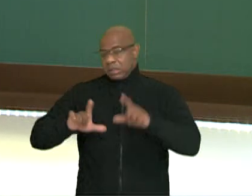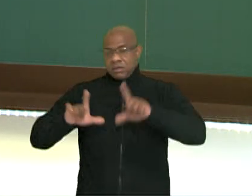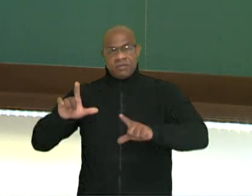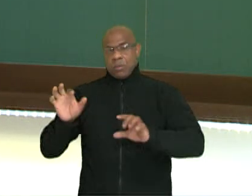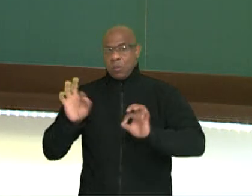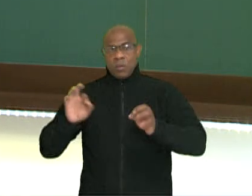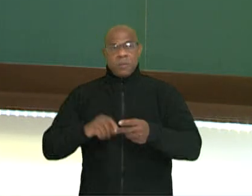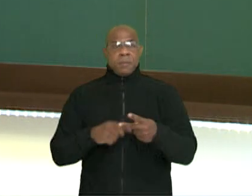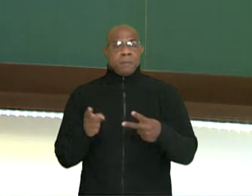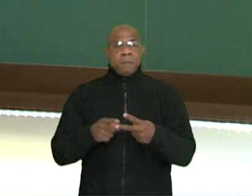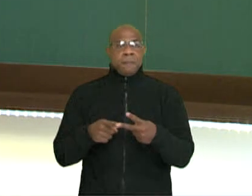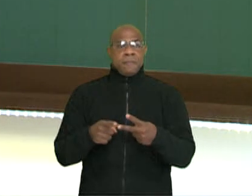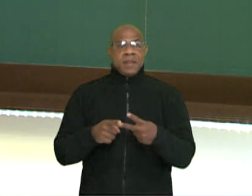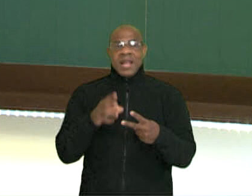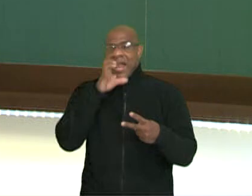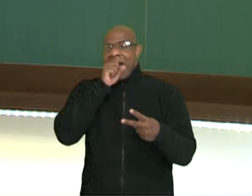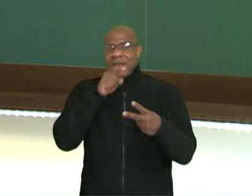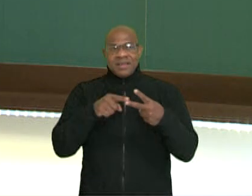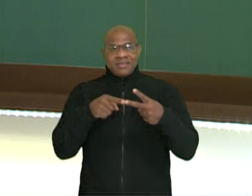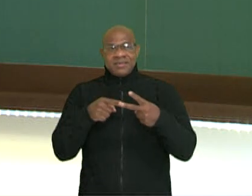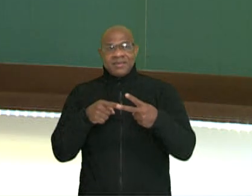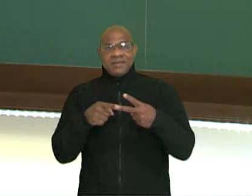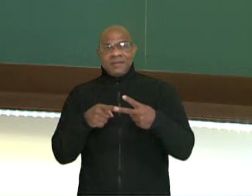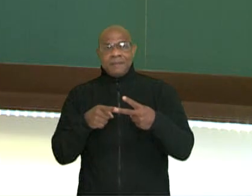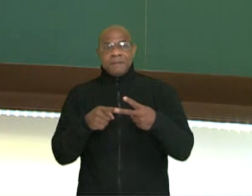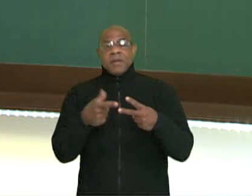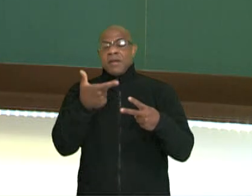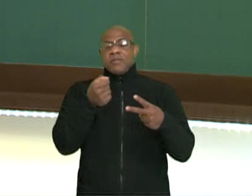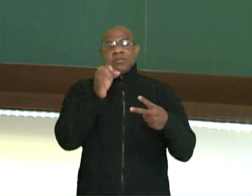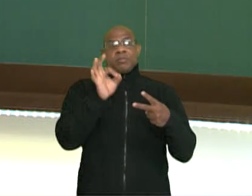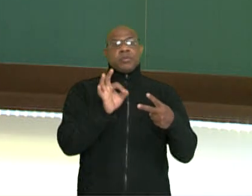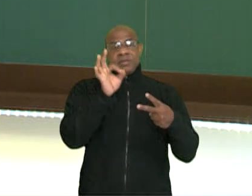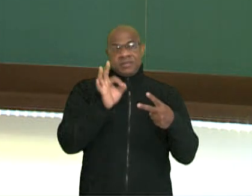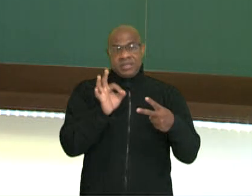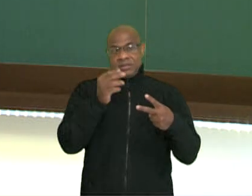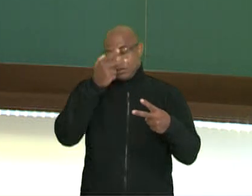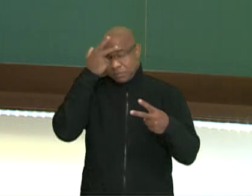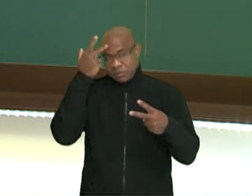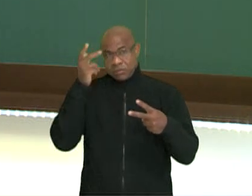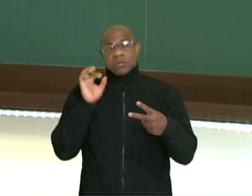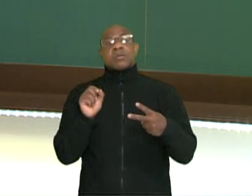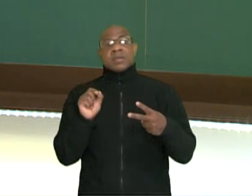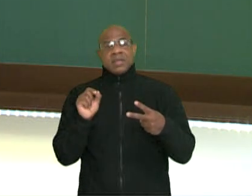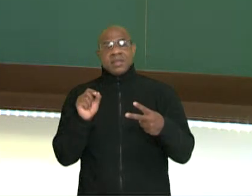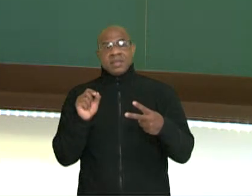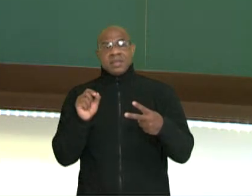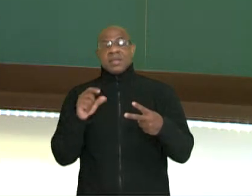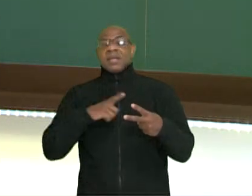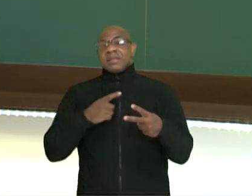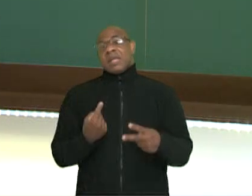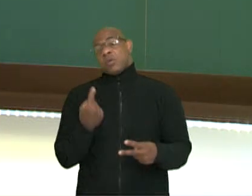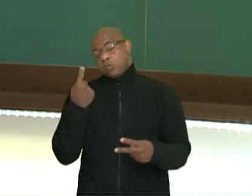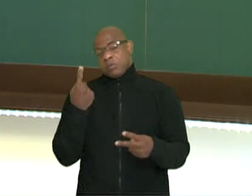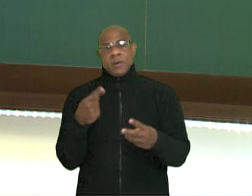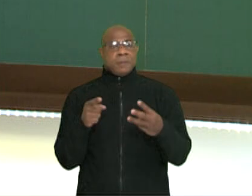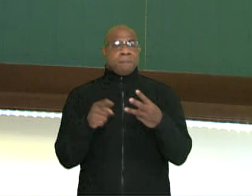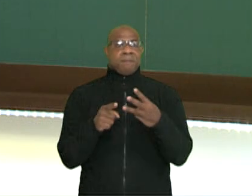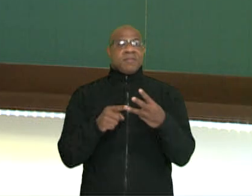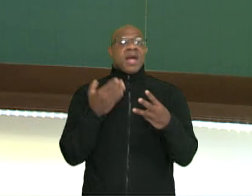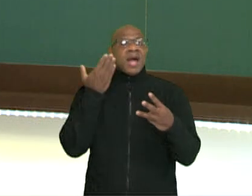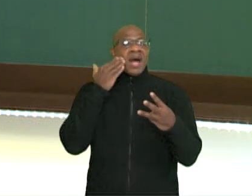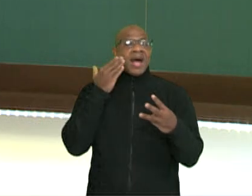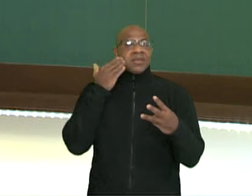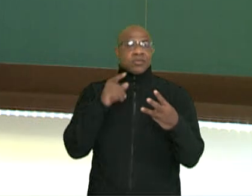casa. Essa parte laranja. 20% dos entrevistados falaram que tem uma. Essa parte